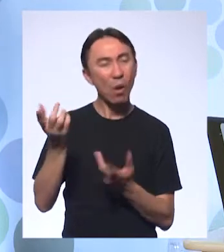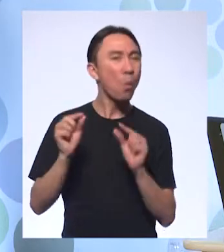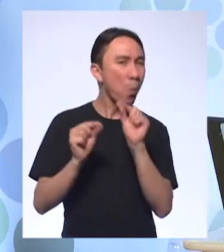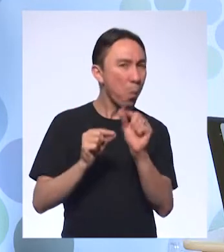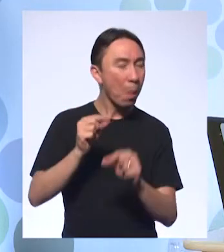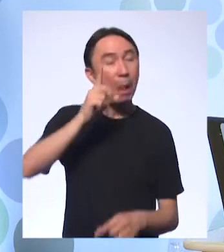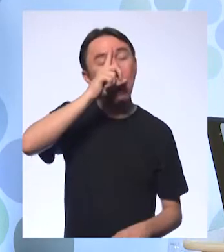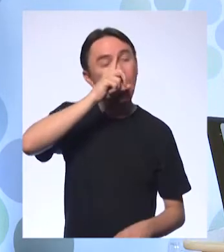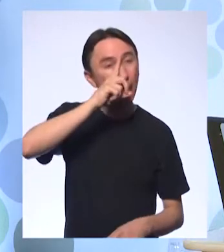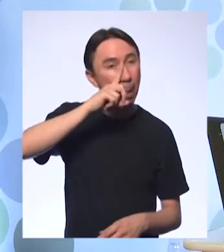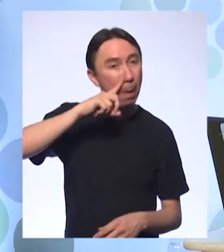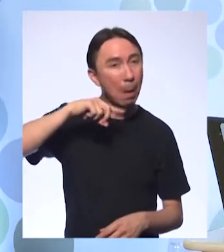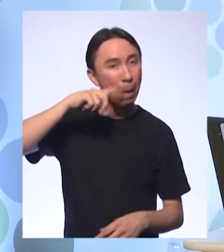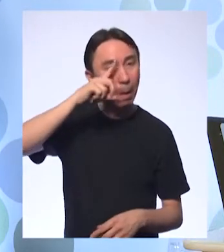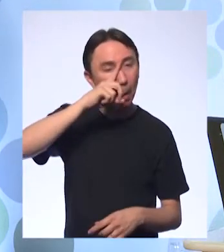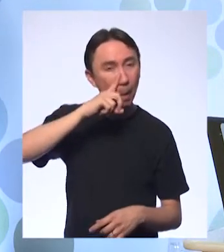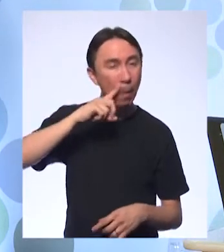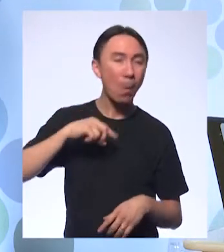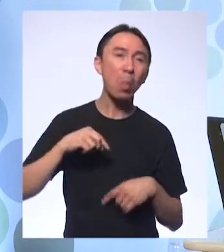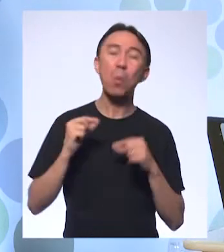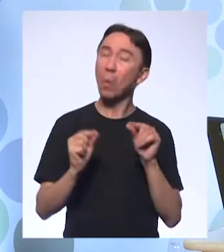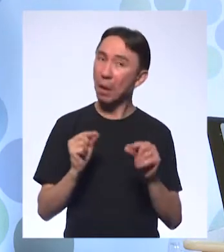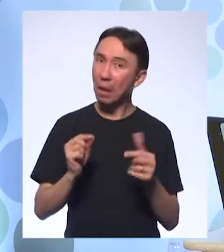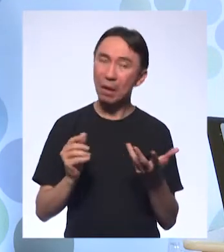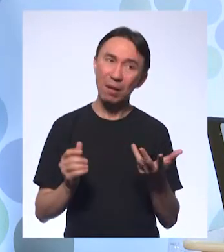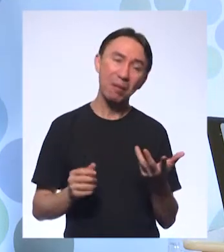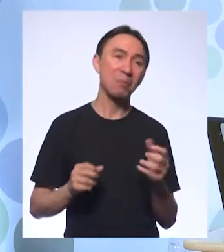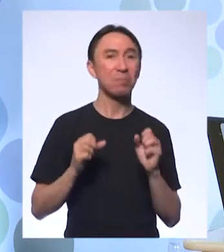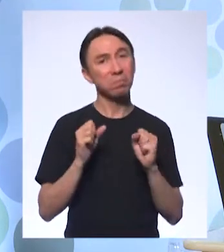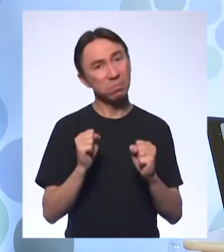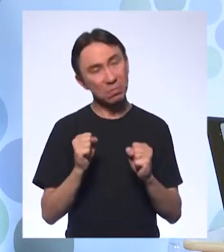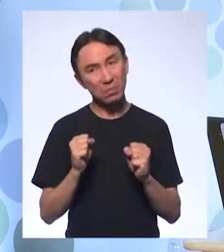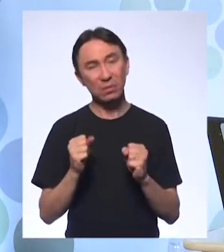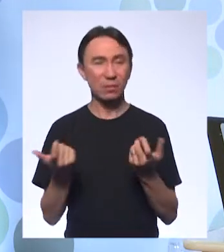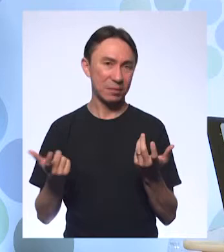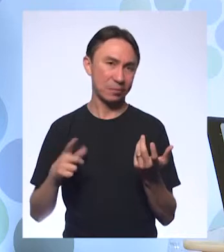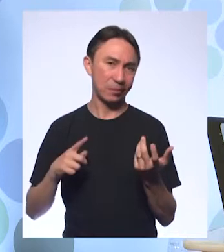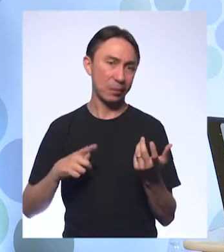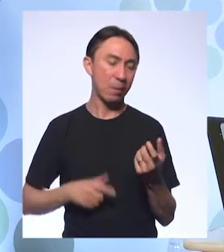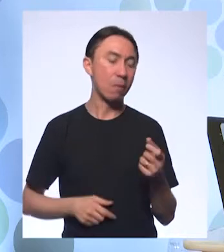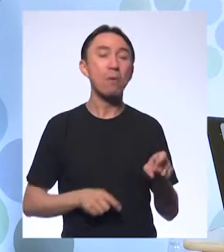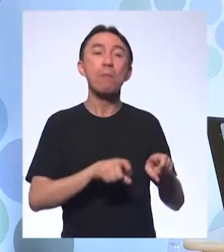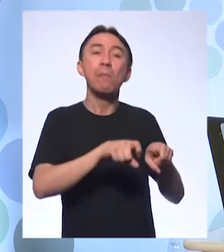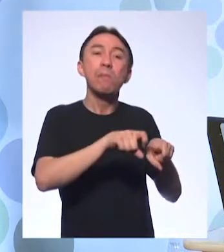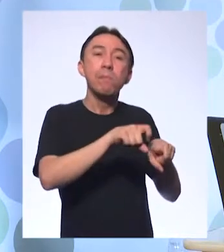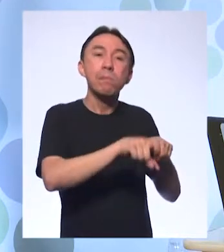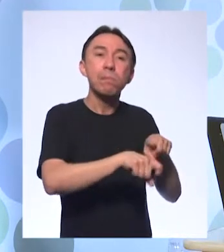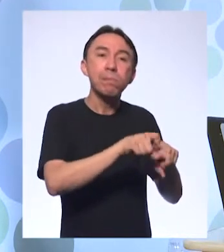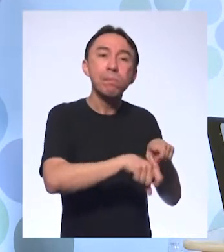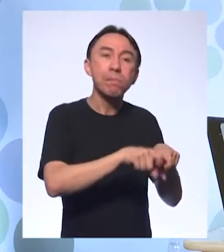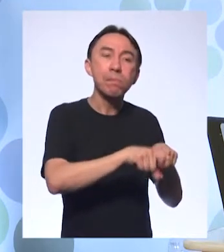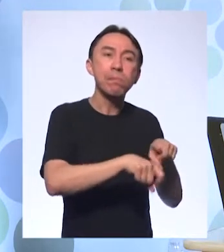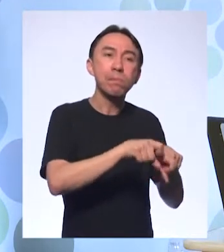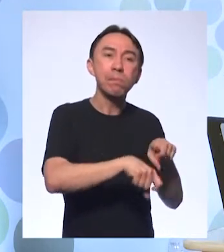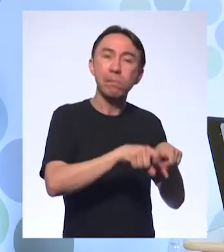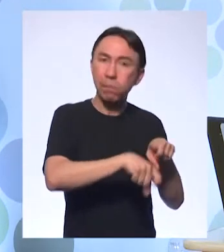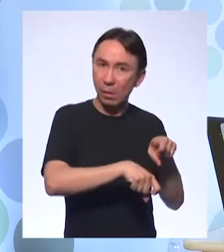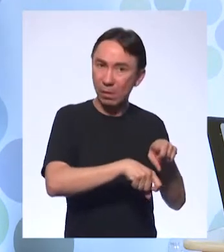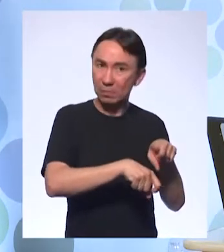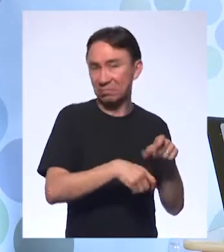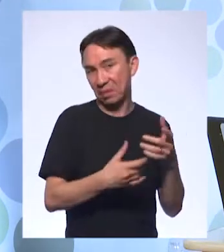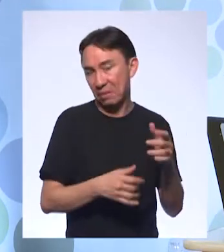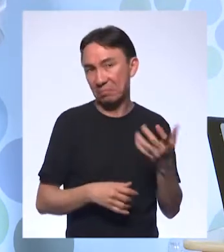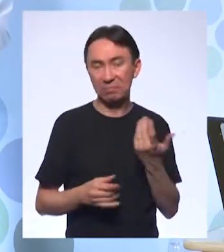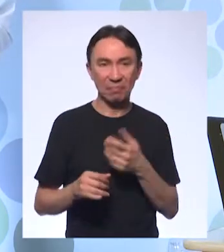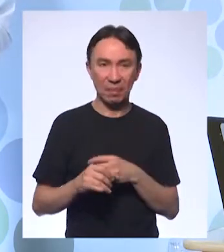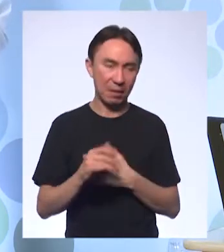transmissível quando a principal forma de transmissão é o sexo sem proteção com uma pessoa infectada. Mas não só,